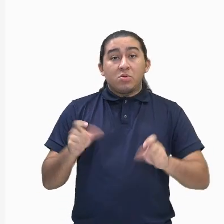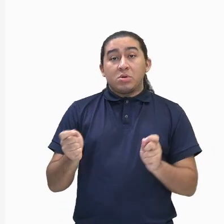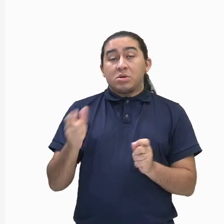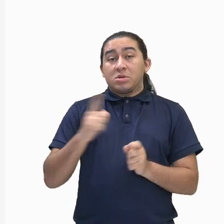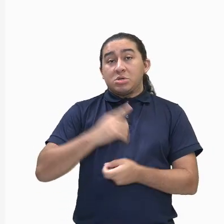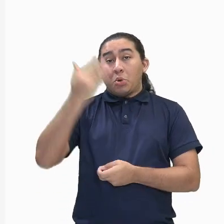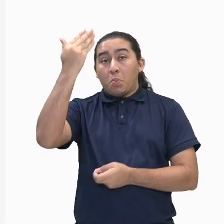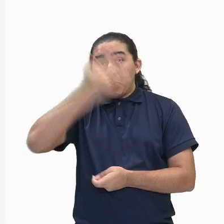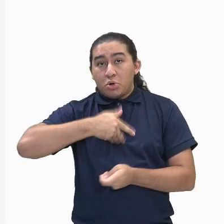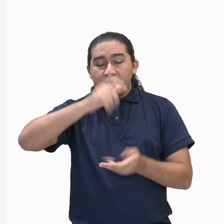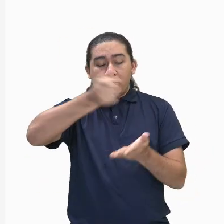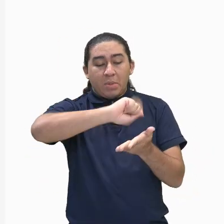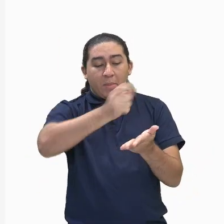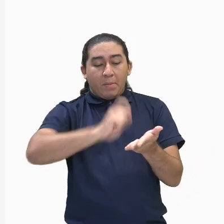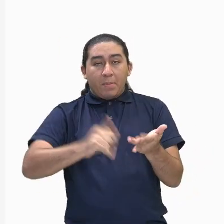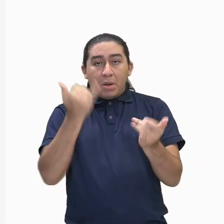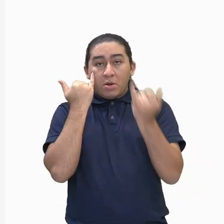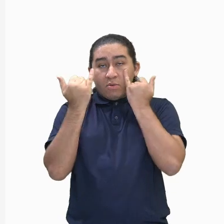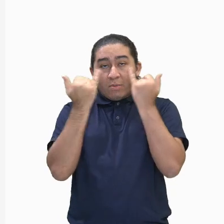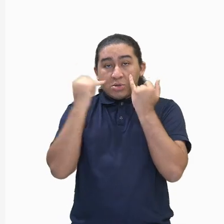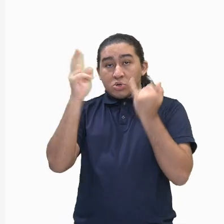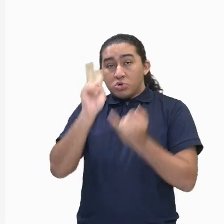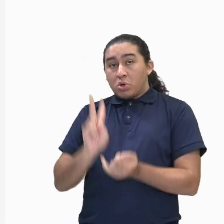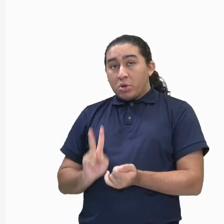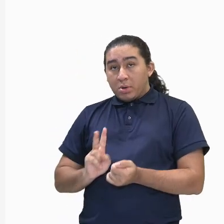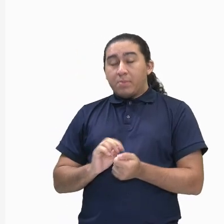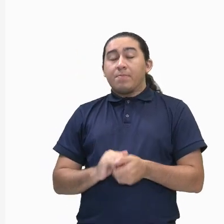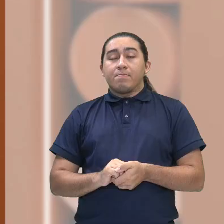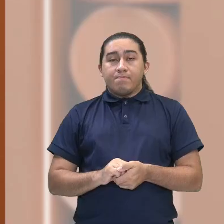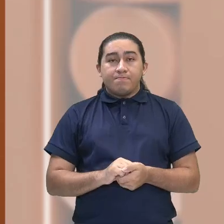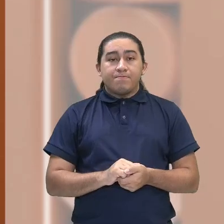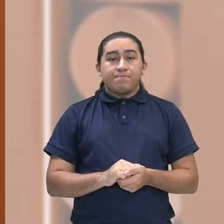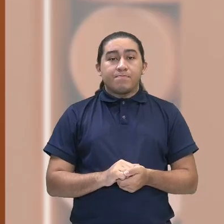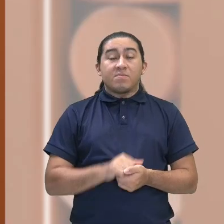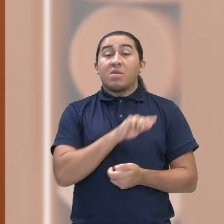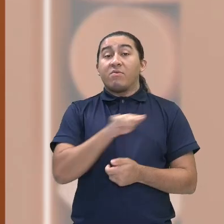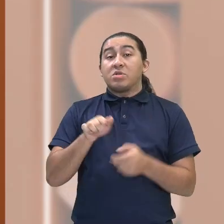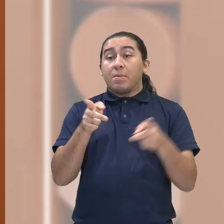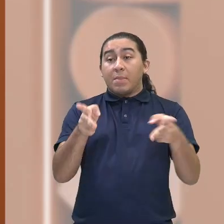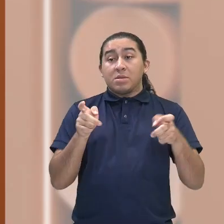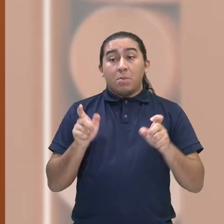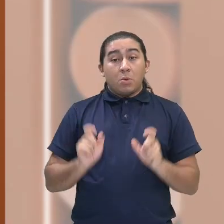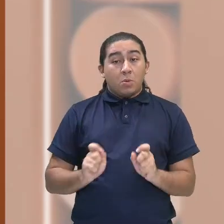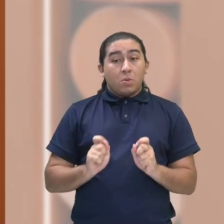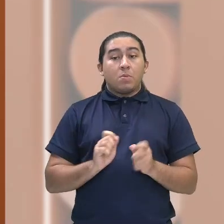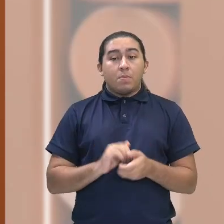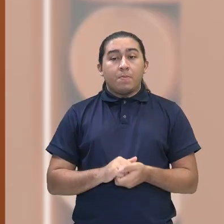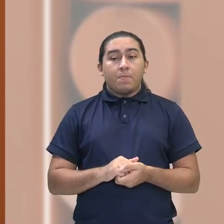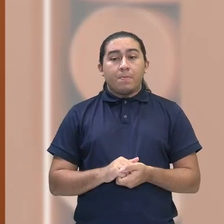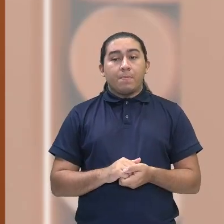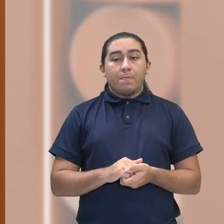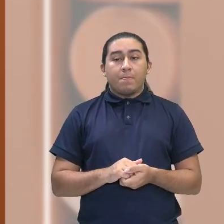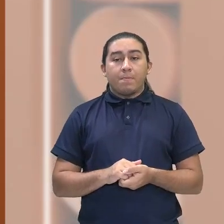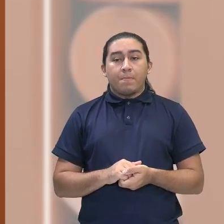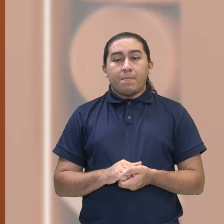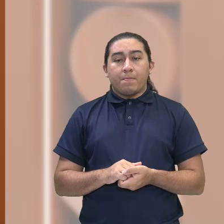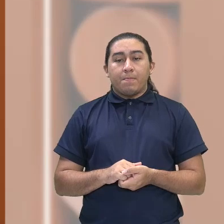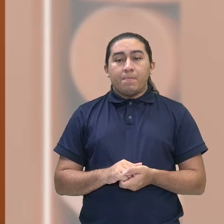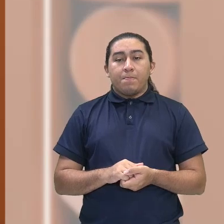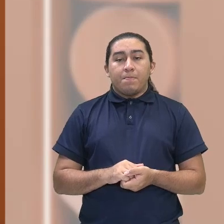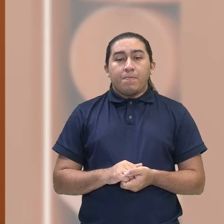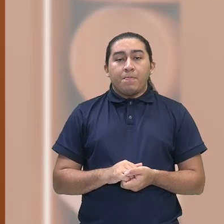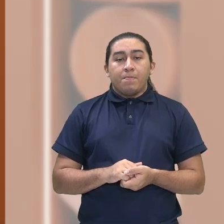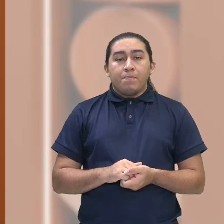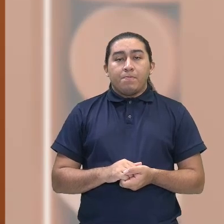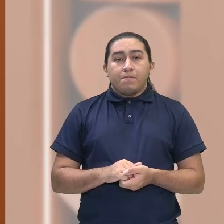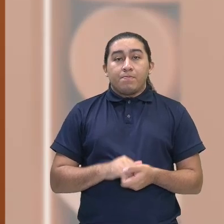registro histórico. Você percebe justamente, querido aluno, que independente do